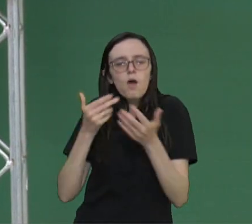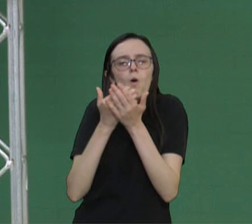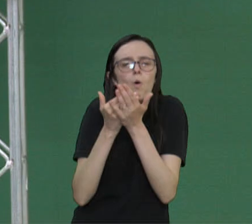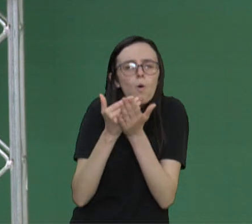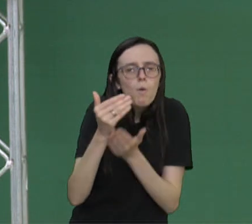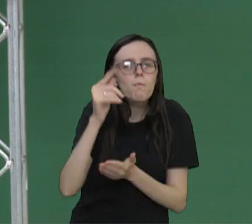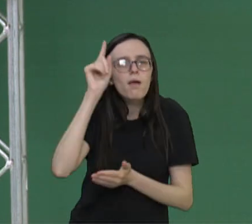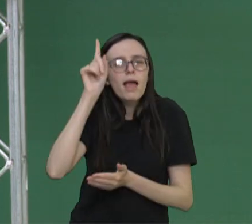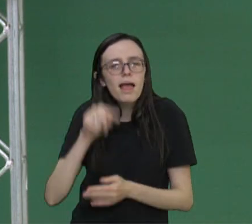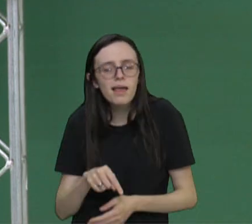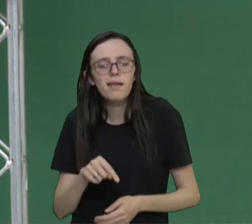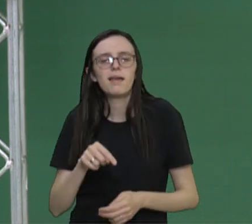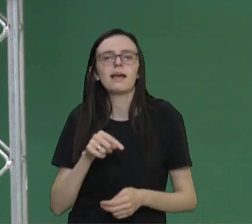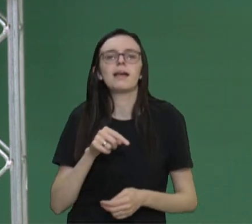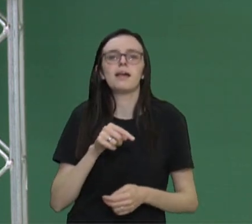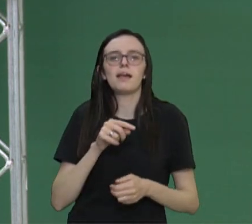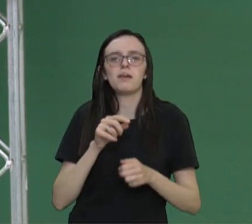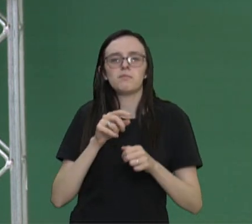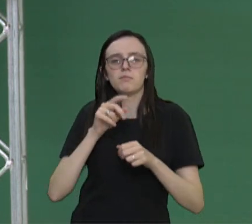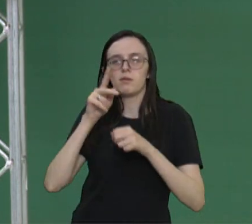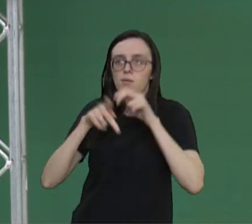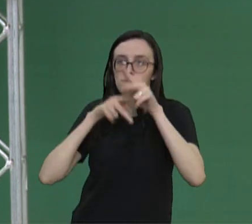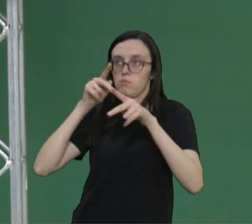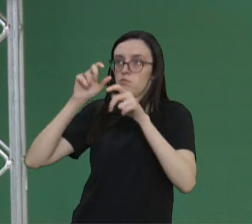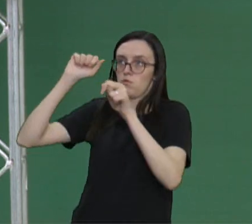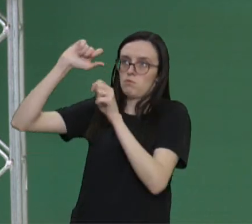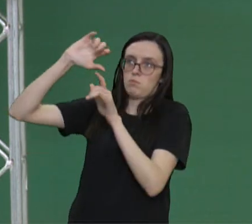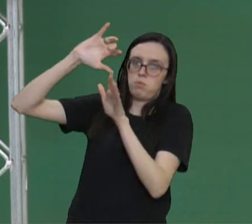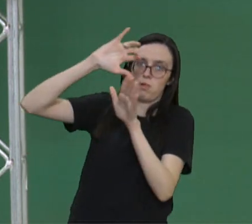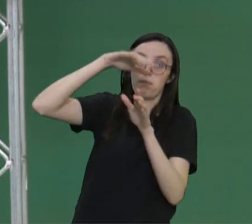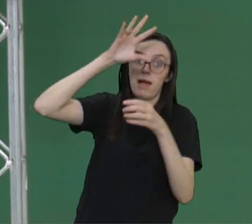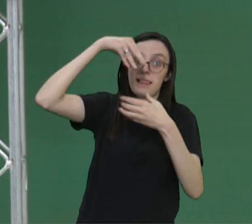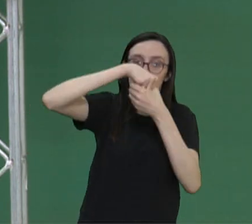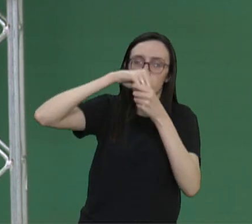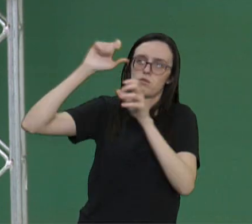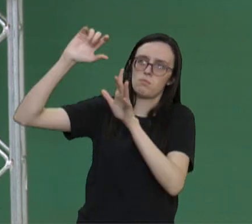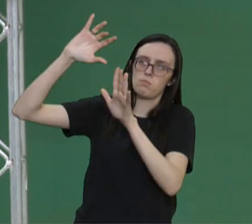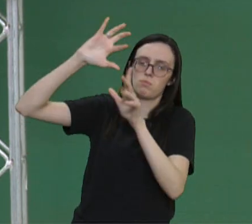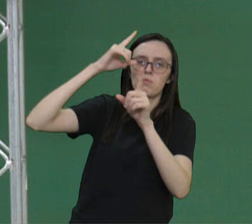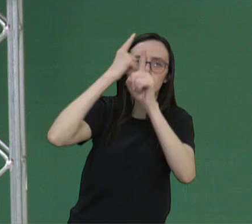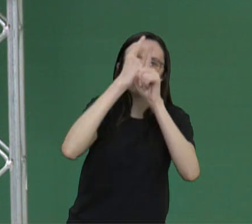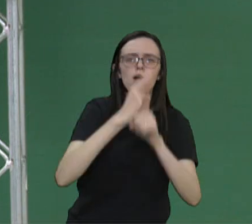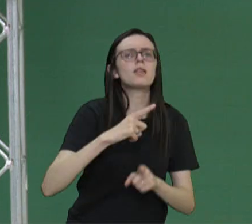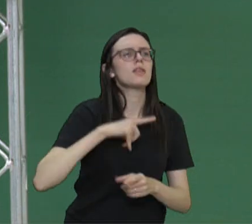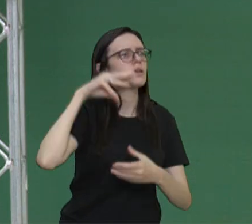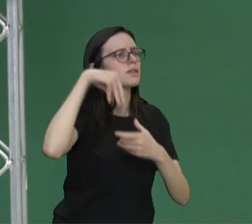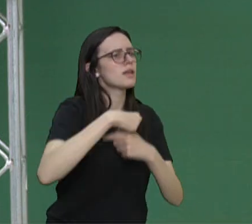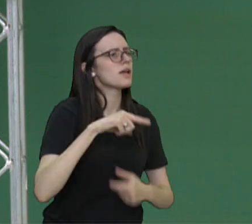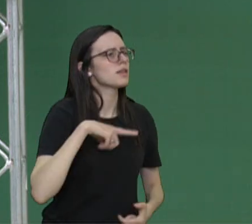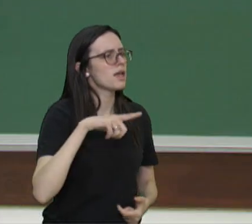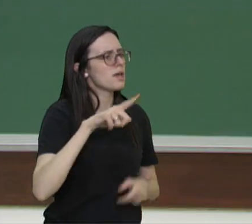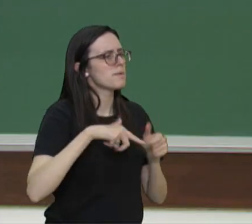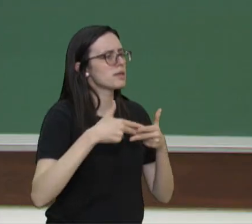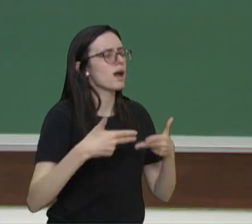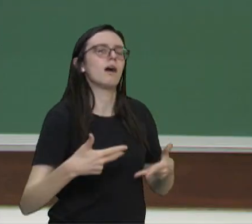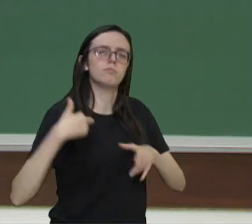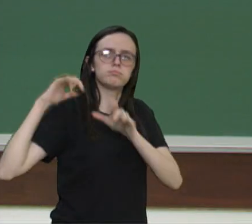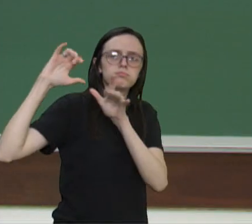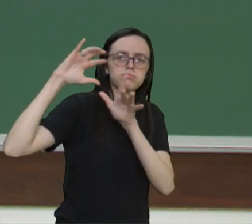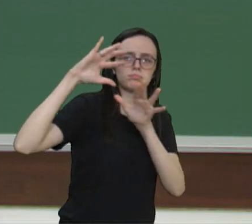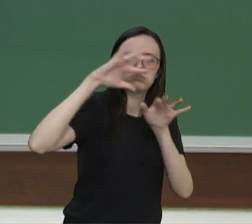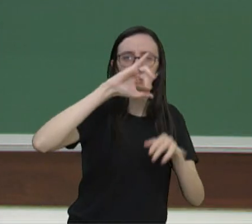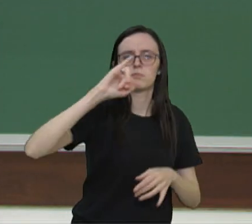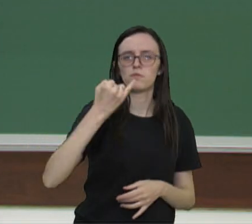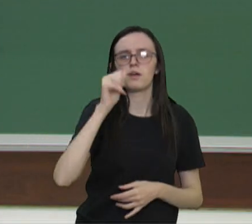pouco o povoamento do litoral para o interior, então, para descobrir o que tinha no interior, e aí ali na região